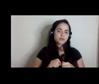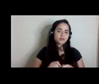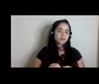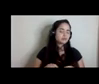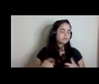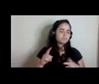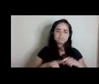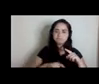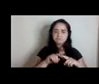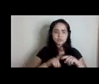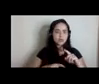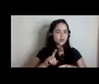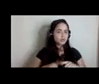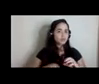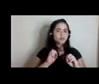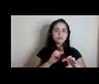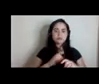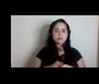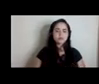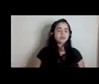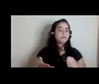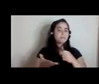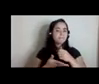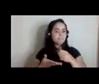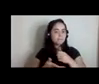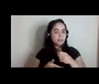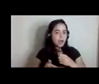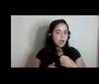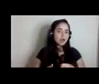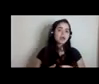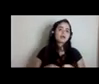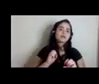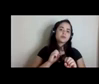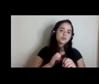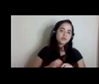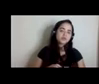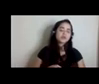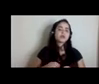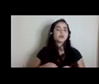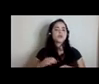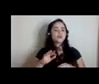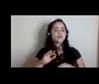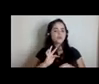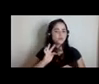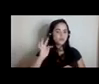ensino, seja na educação básica, seja na educação formal,